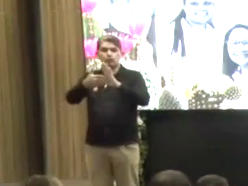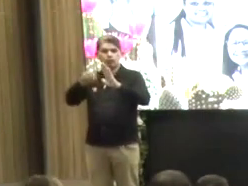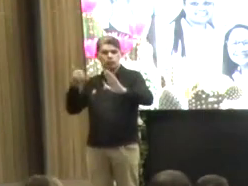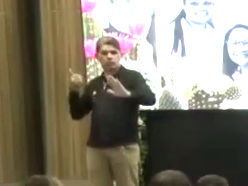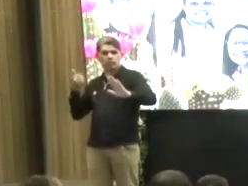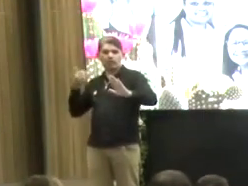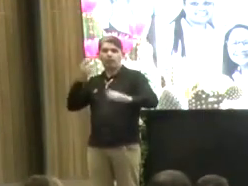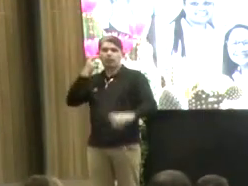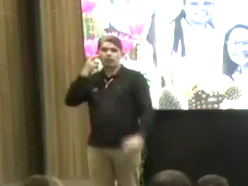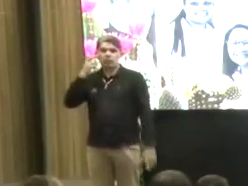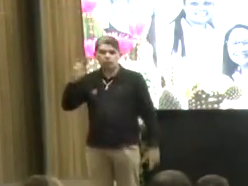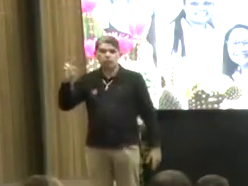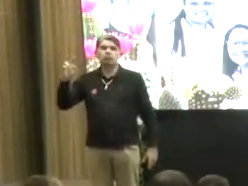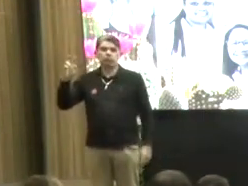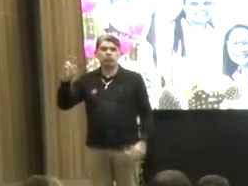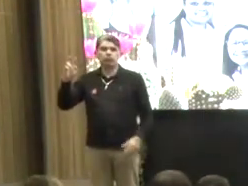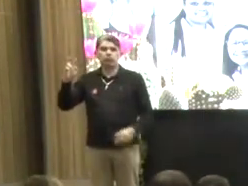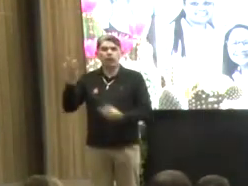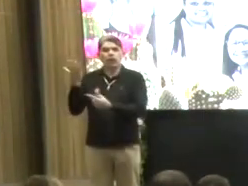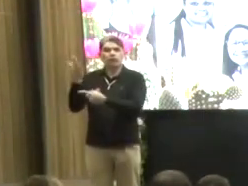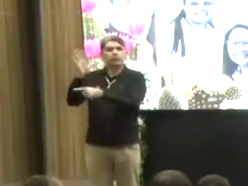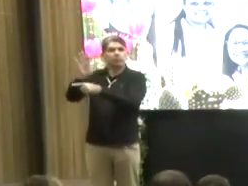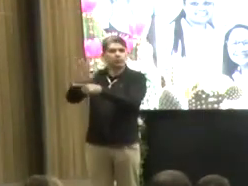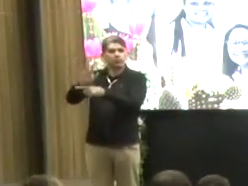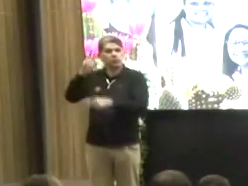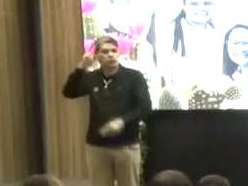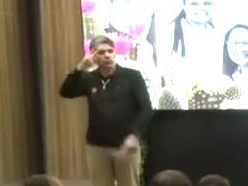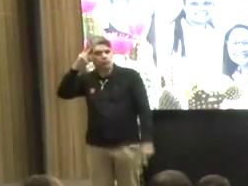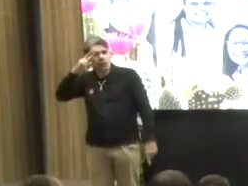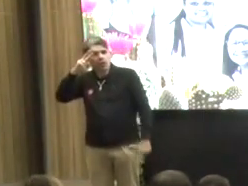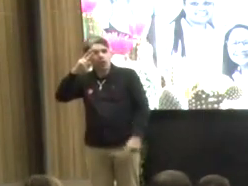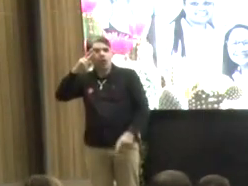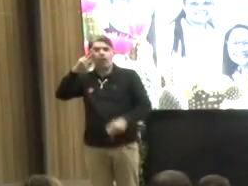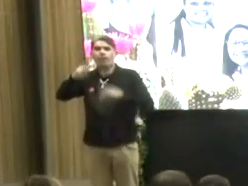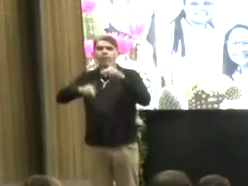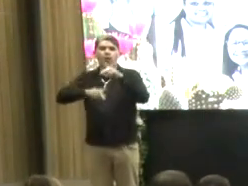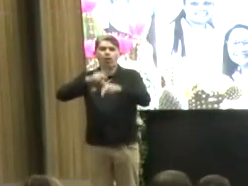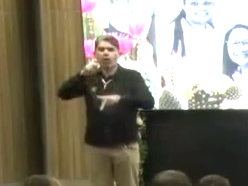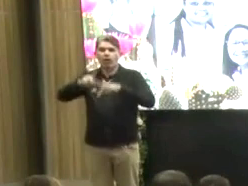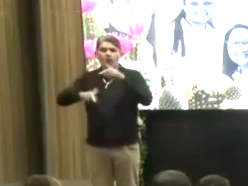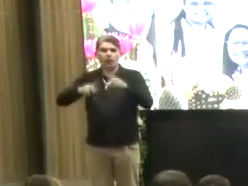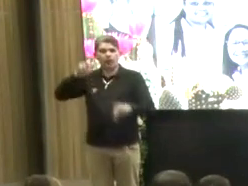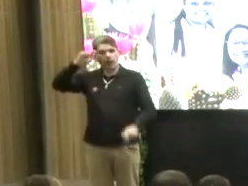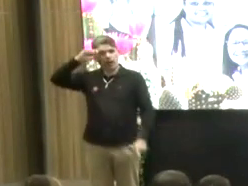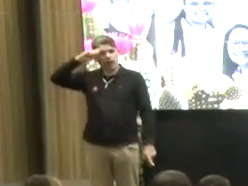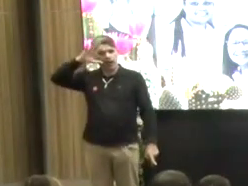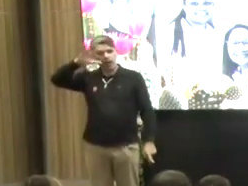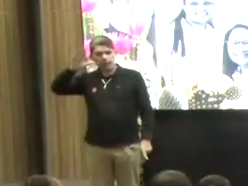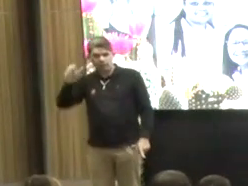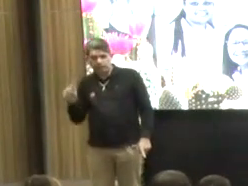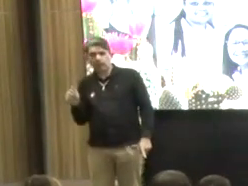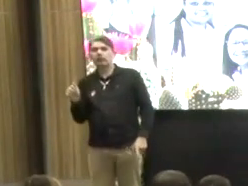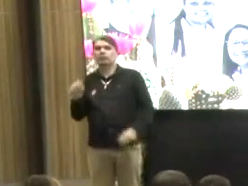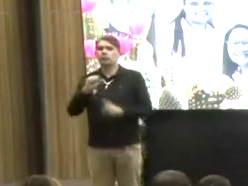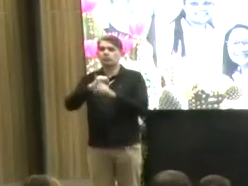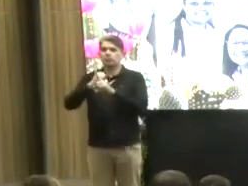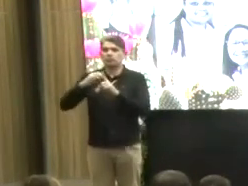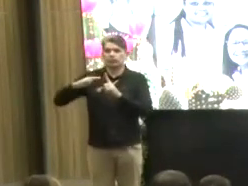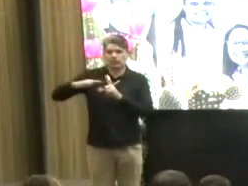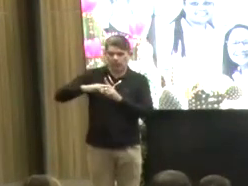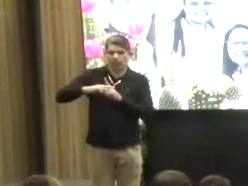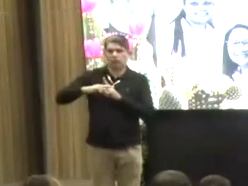cultura, a contribuição histórica dos povos africanos, não é? Para a nossa sociedade, ela